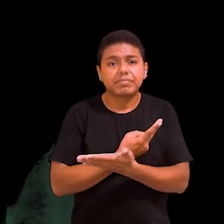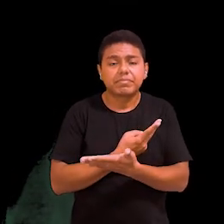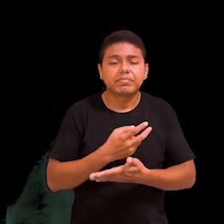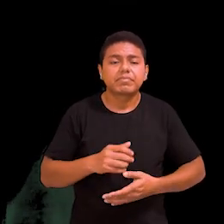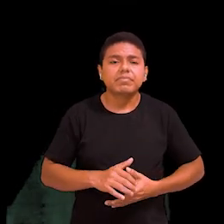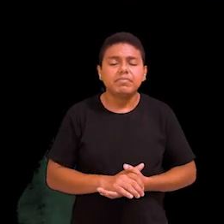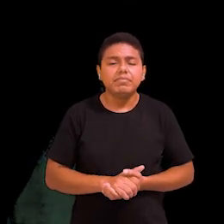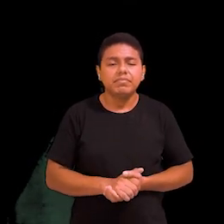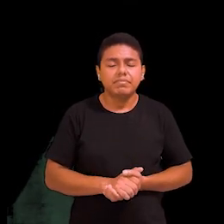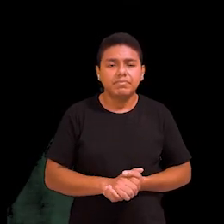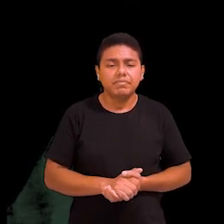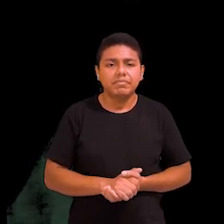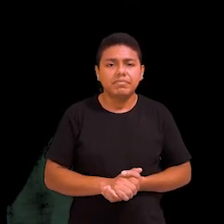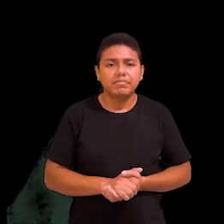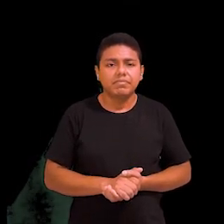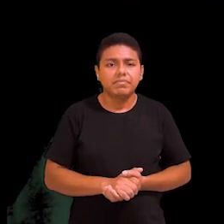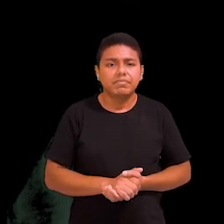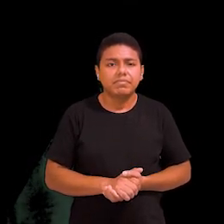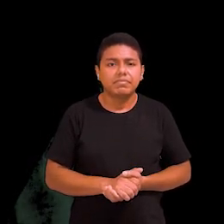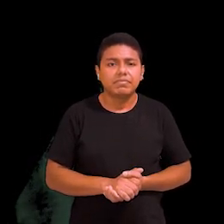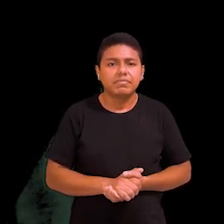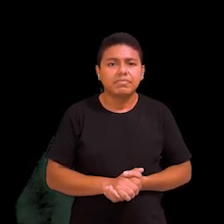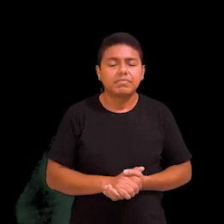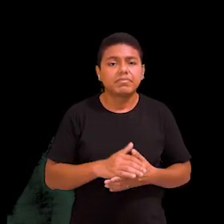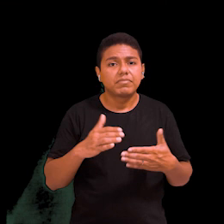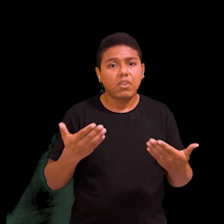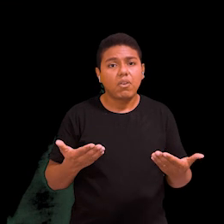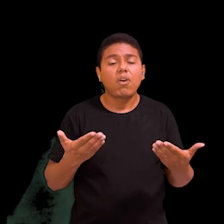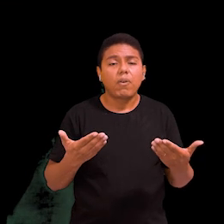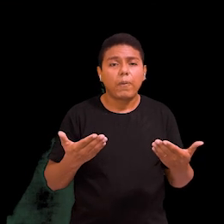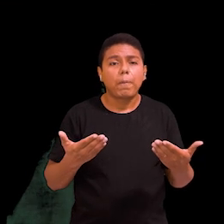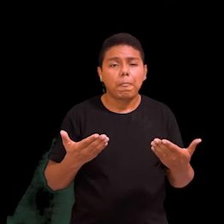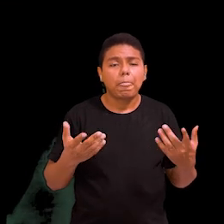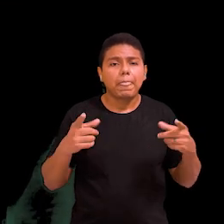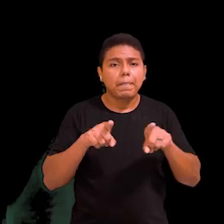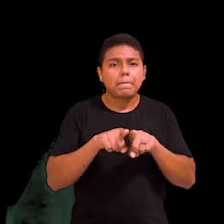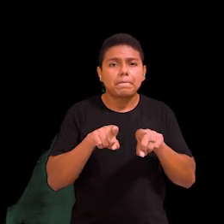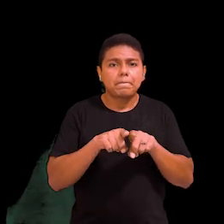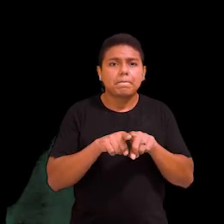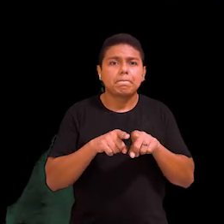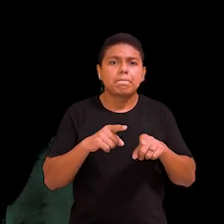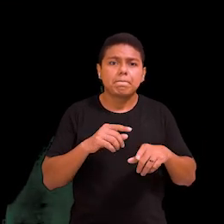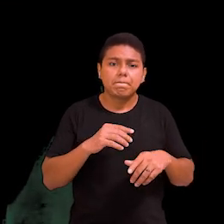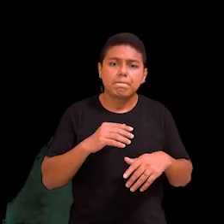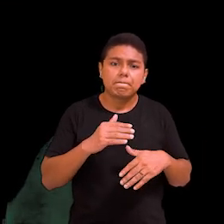que aquela gestante se preparou e achou que seria.